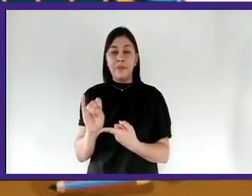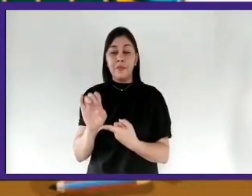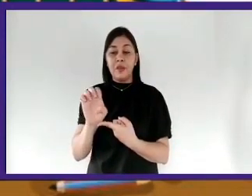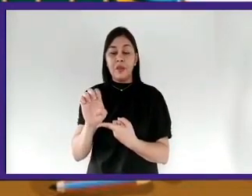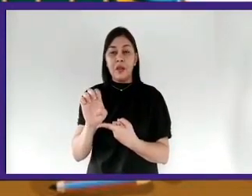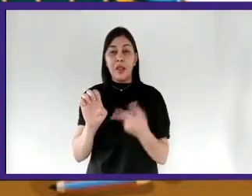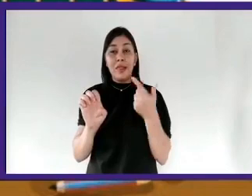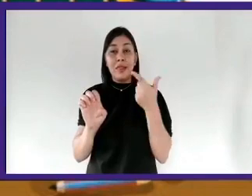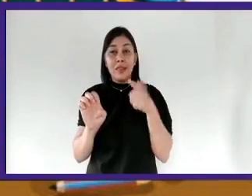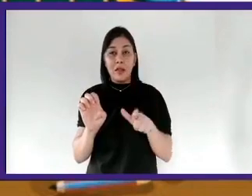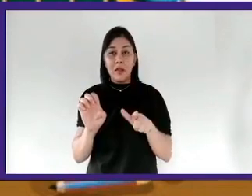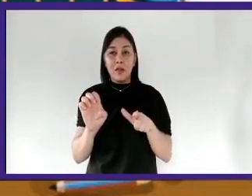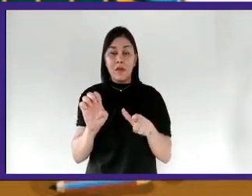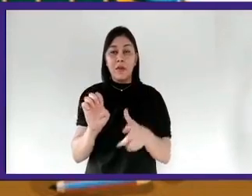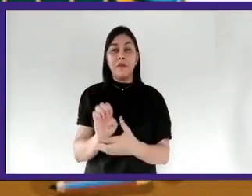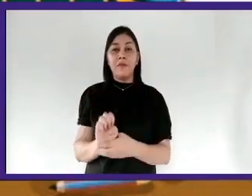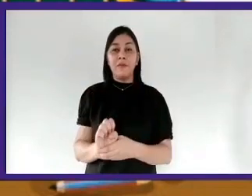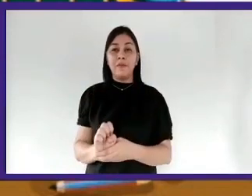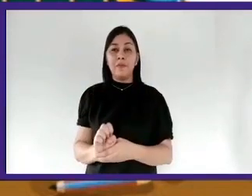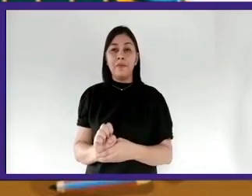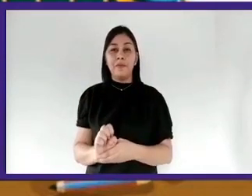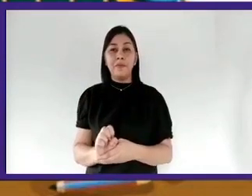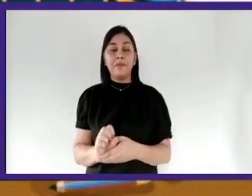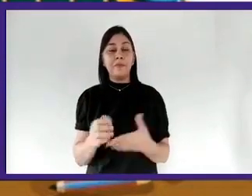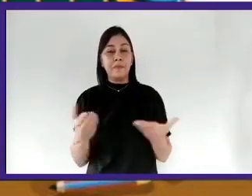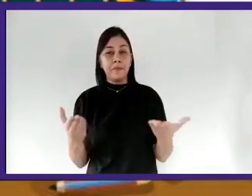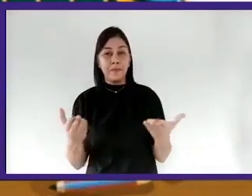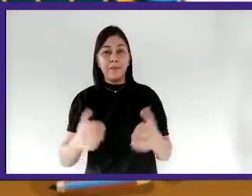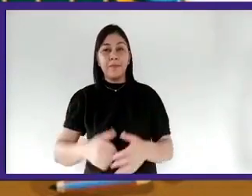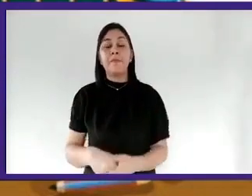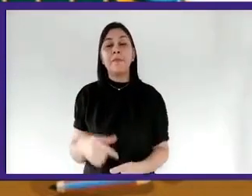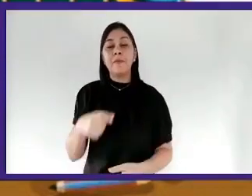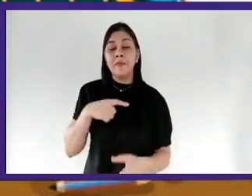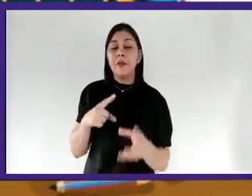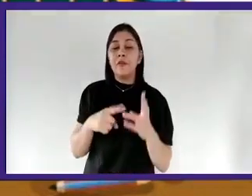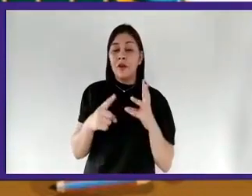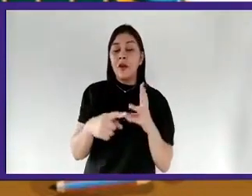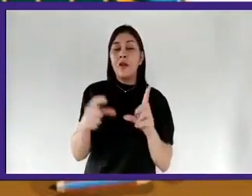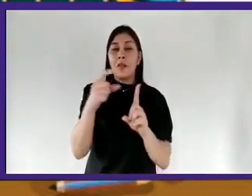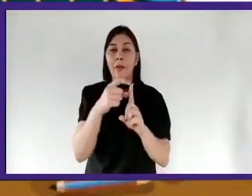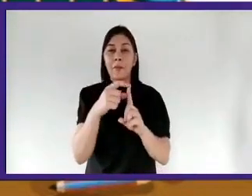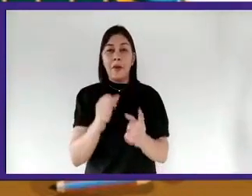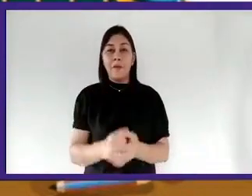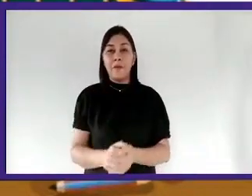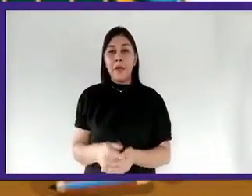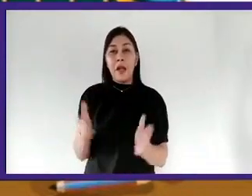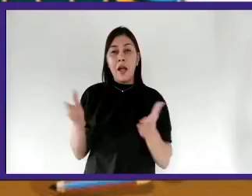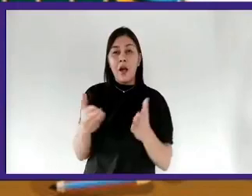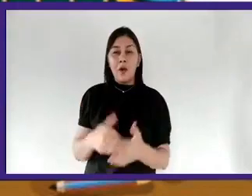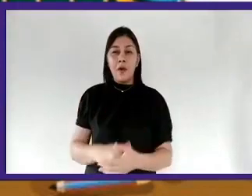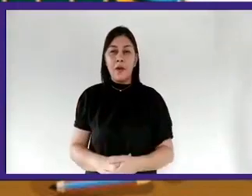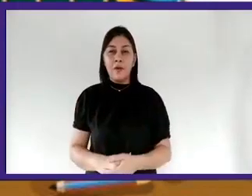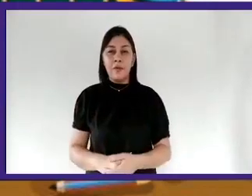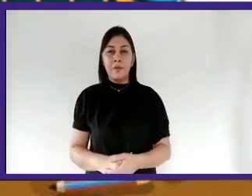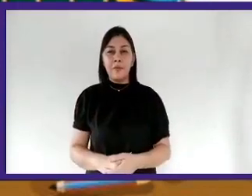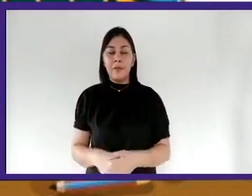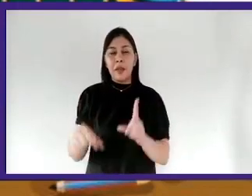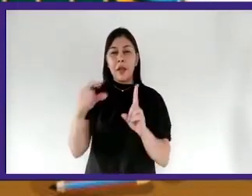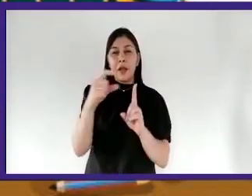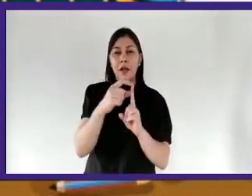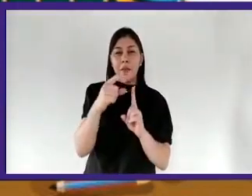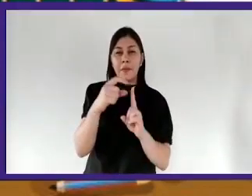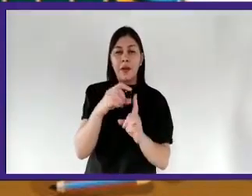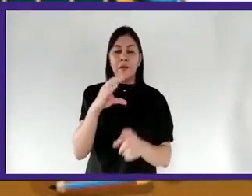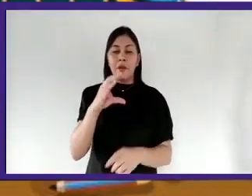E, E novamente. Provei para vocês que tem vogais nessa palavra. Vamos à outra. Na